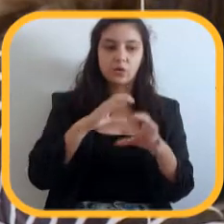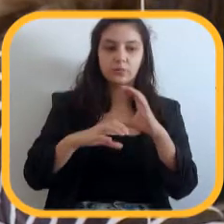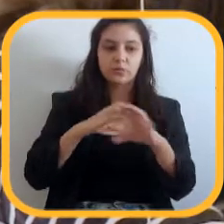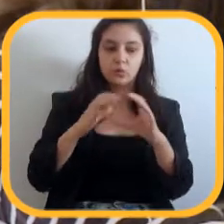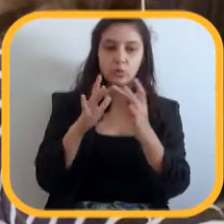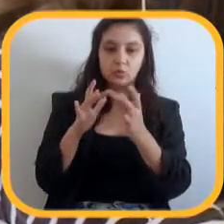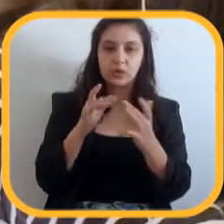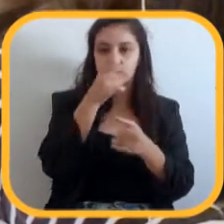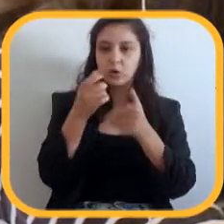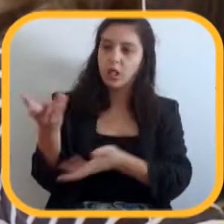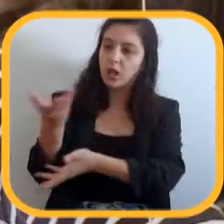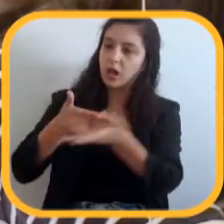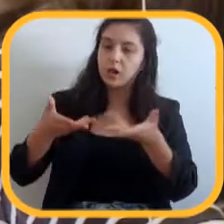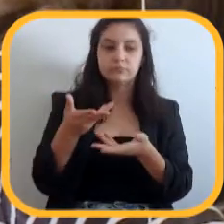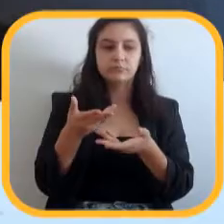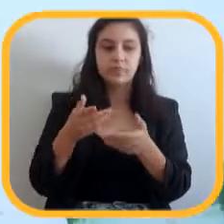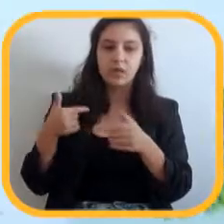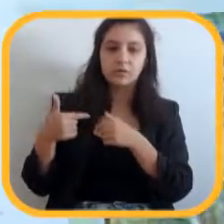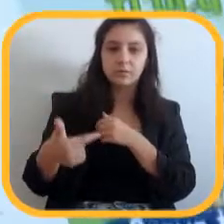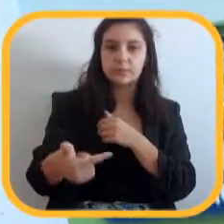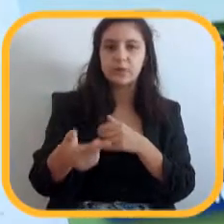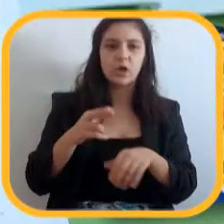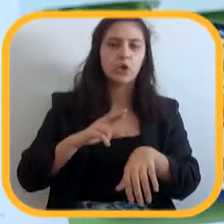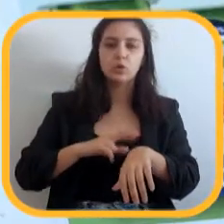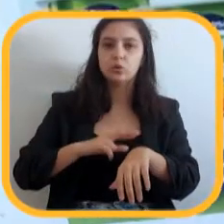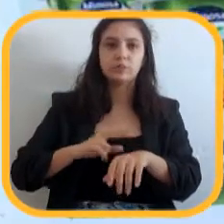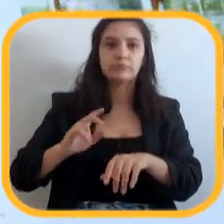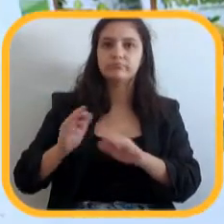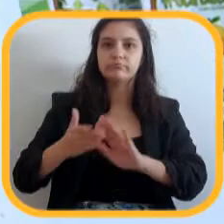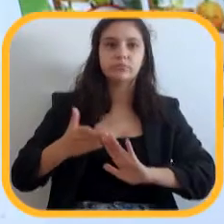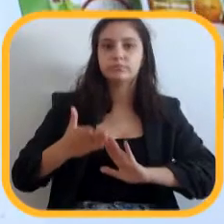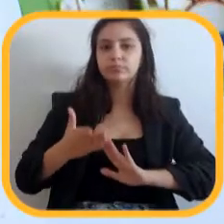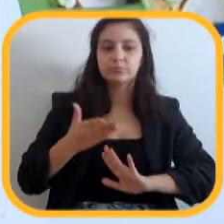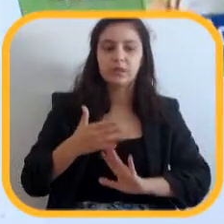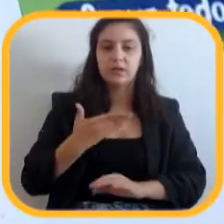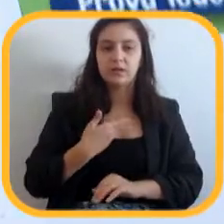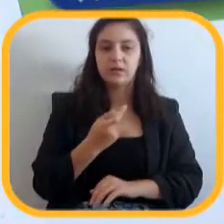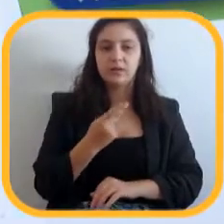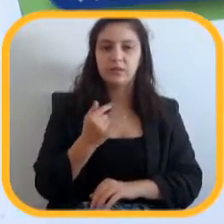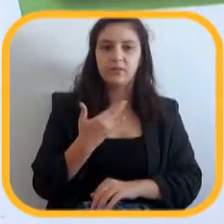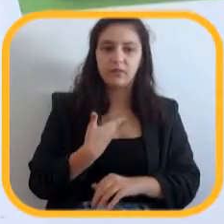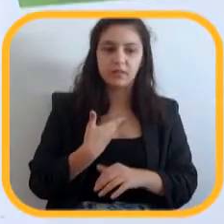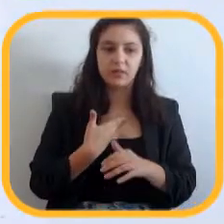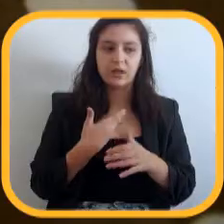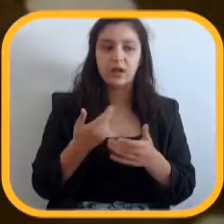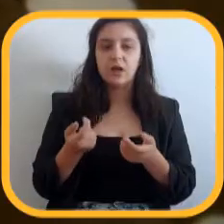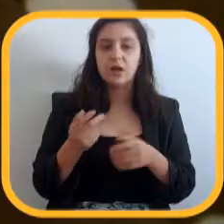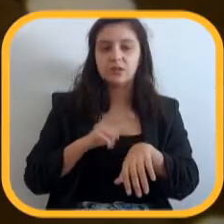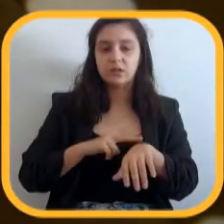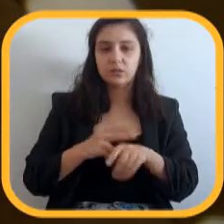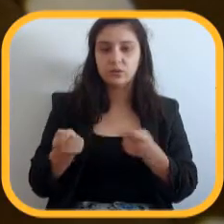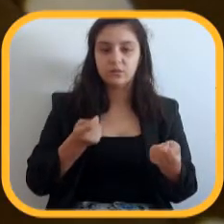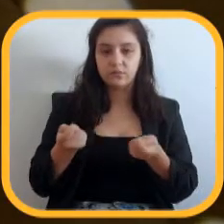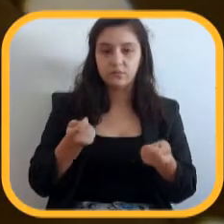área da comunicação, o contacto com outras pessoas é contínuo e o ritmo é sempre acelerado. David Gomes precisou de se afastar do trabalho